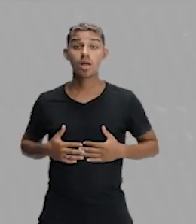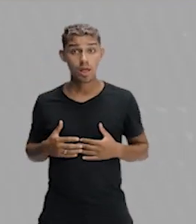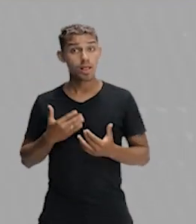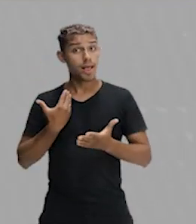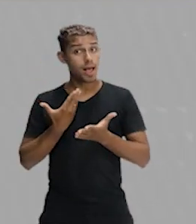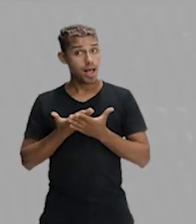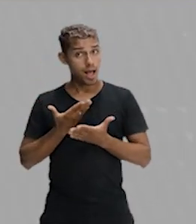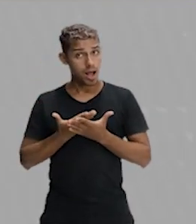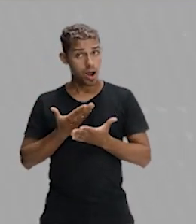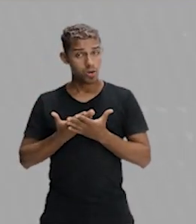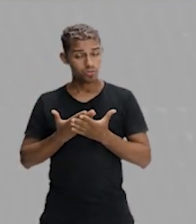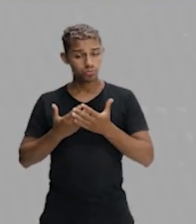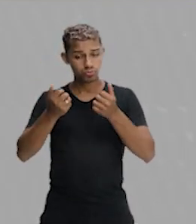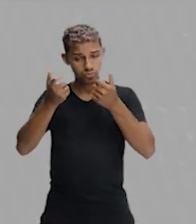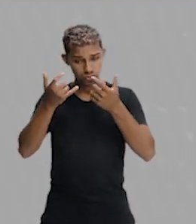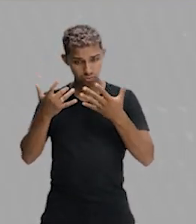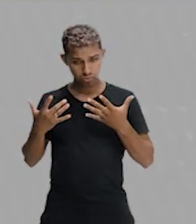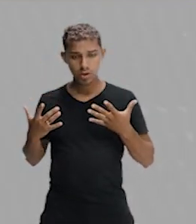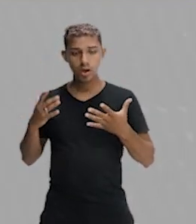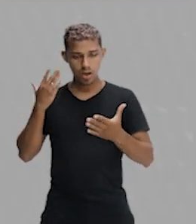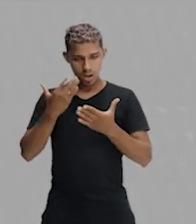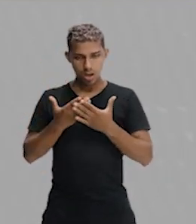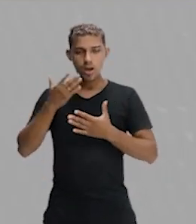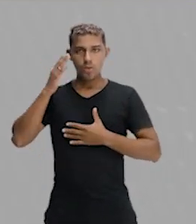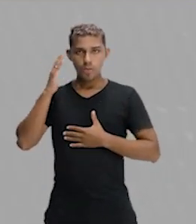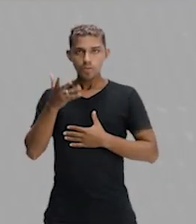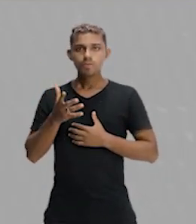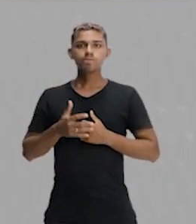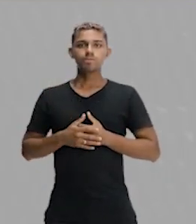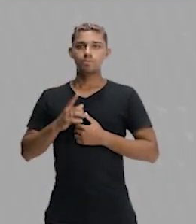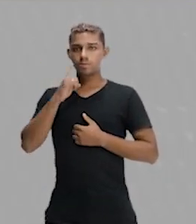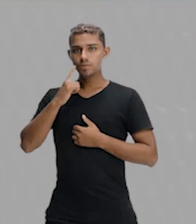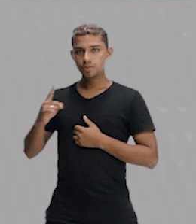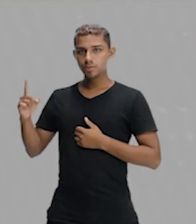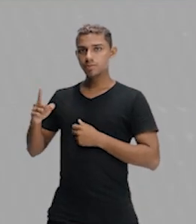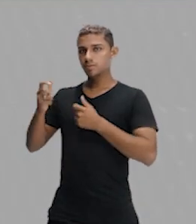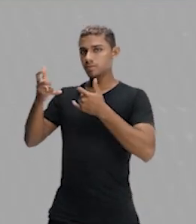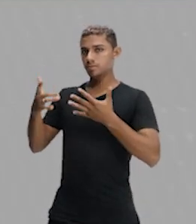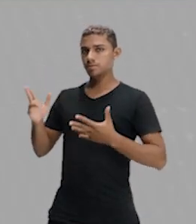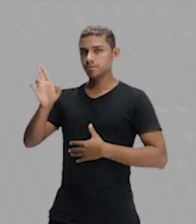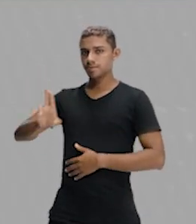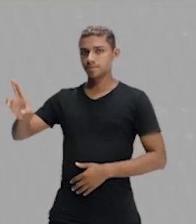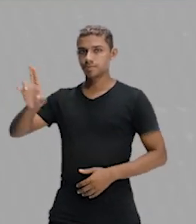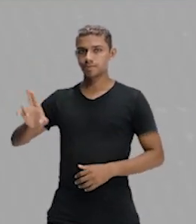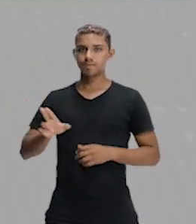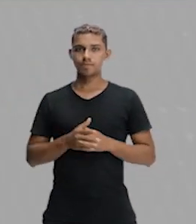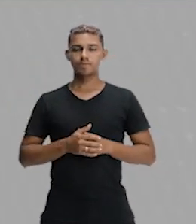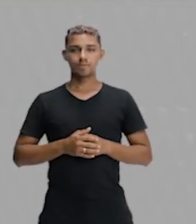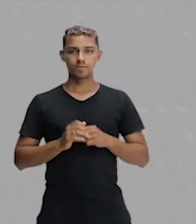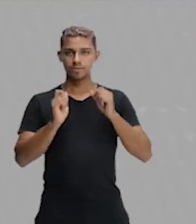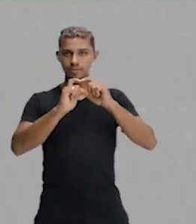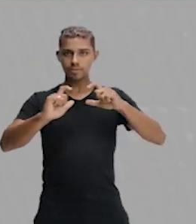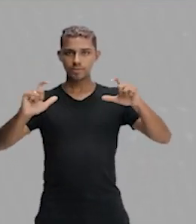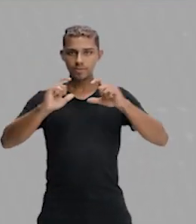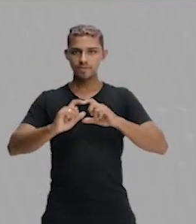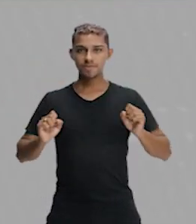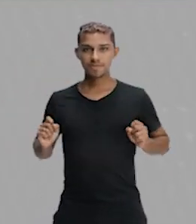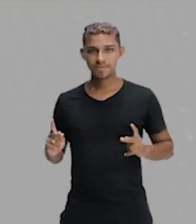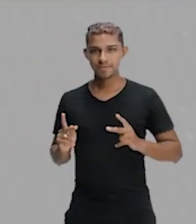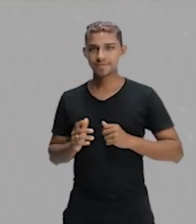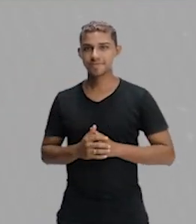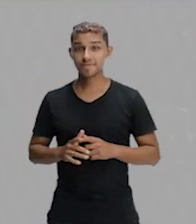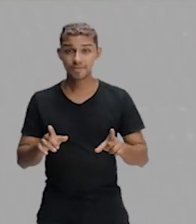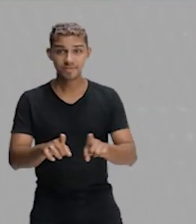comentados. Nossa primeira aula sobre campo elétrico, né, a parte de exercícios comentados, nós utilizamos as equações. Tá ok? Nós